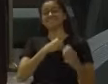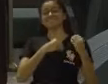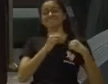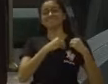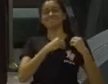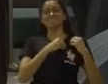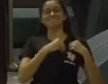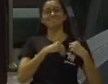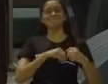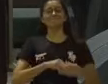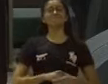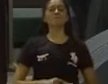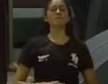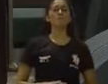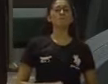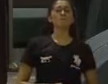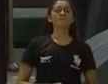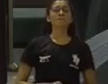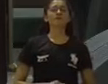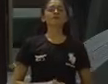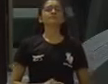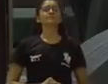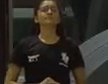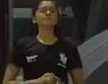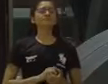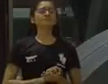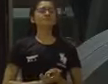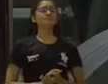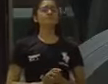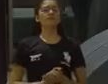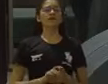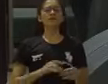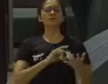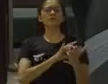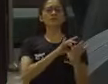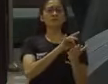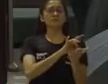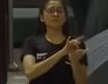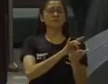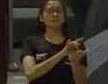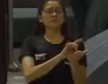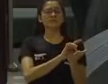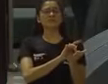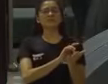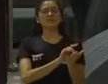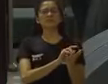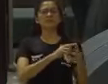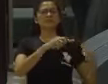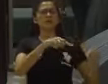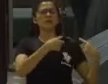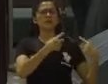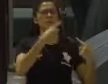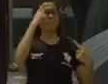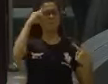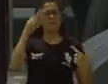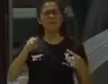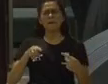as seduções da tentação diabólica. Satanás não obriga ninguém a